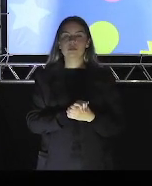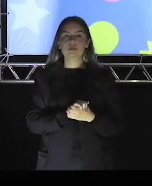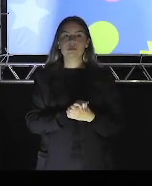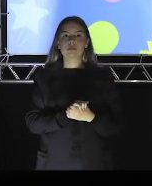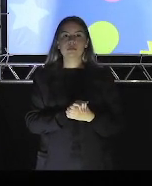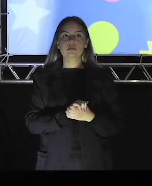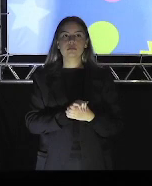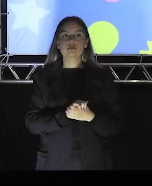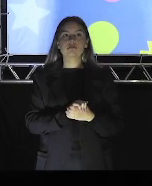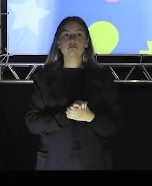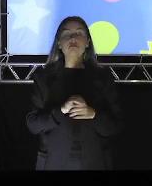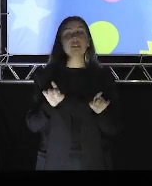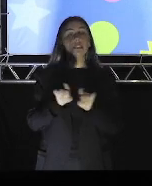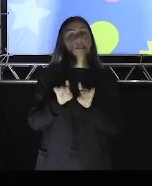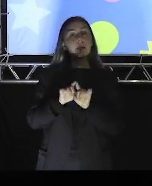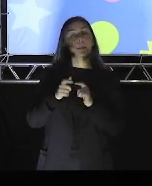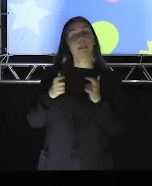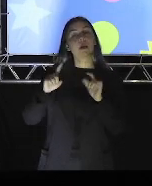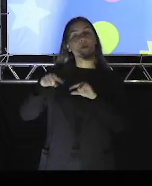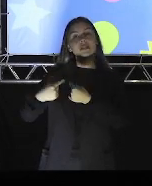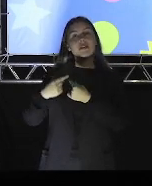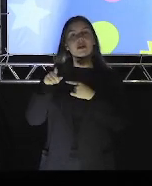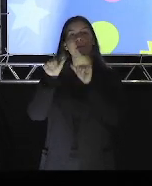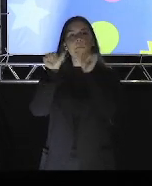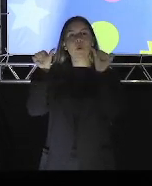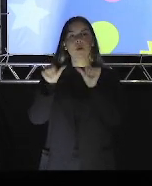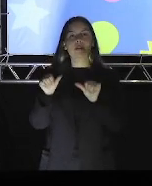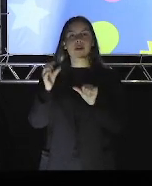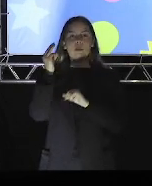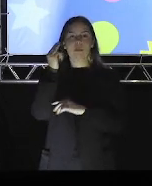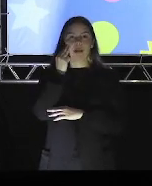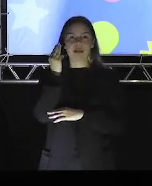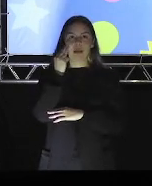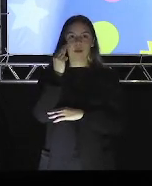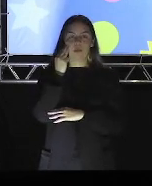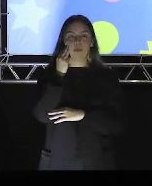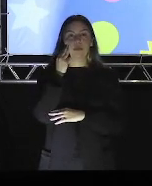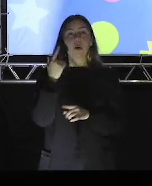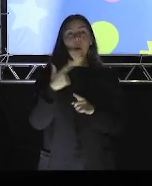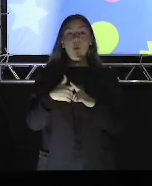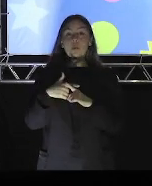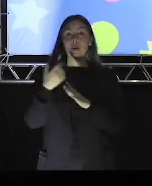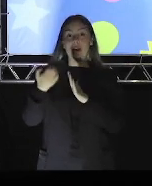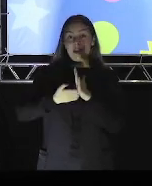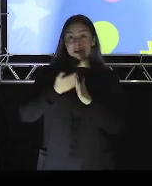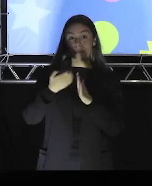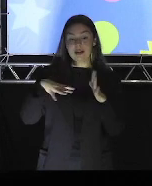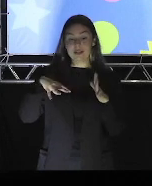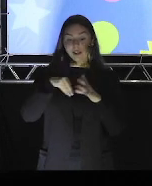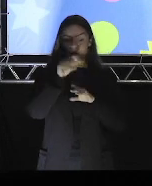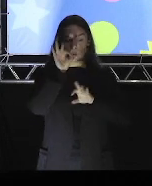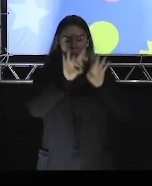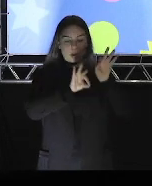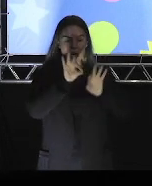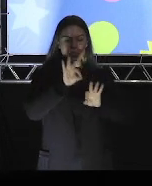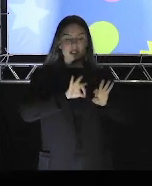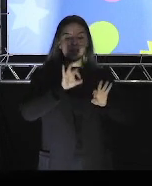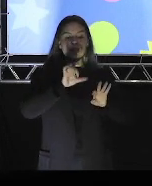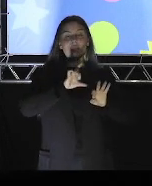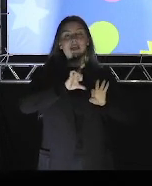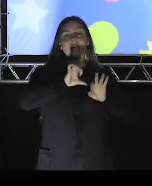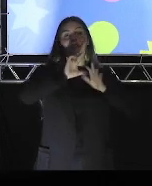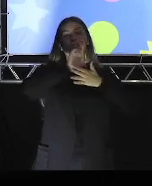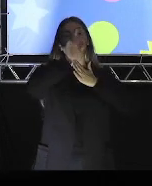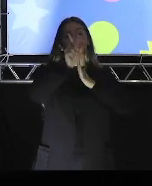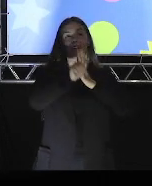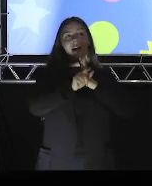E tem um outro desafio, que são os modelos mentais. Então, na organização, a gente tem uma série de subsistemas. E